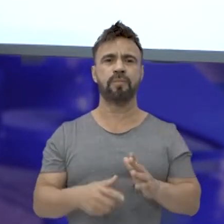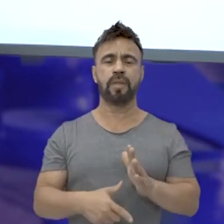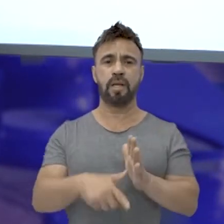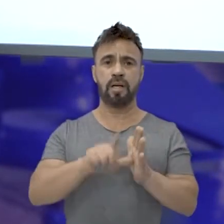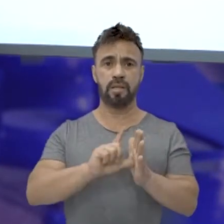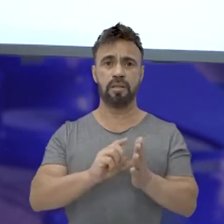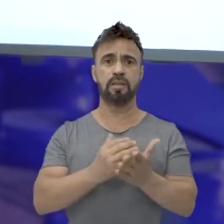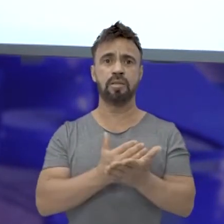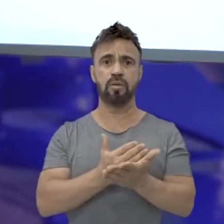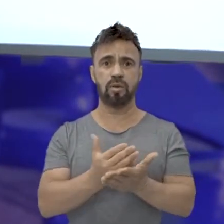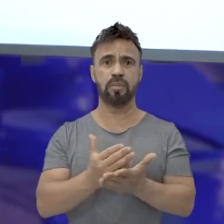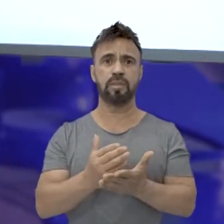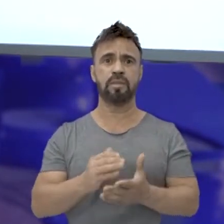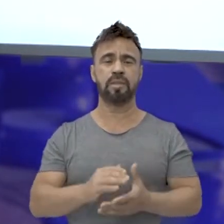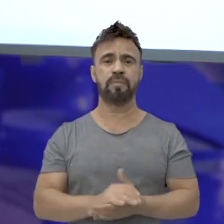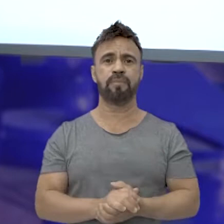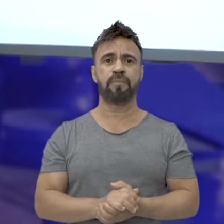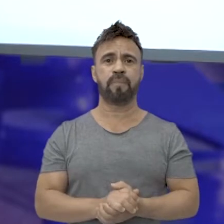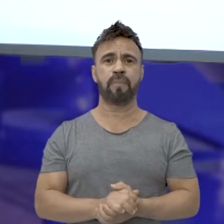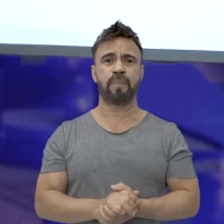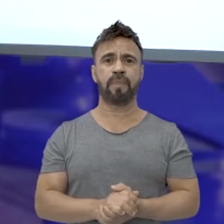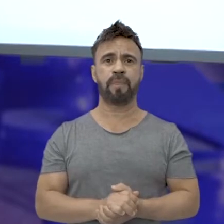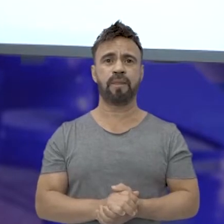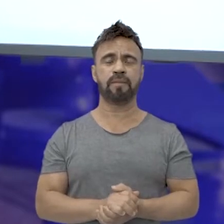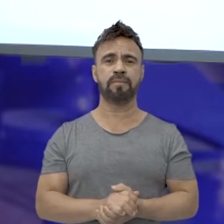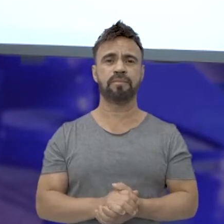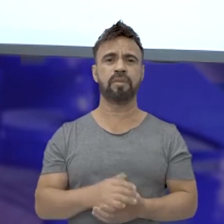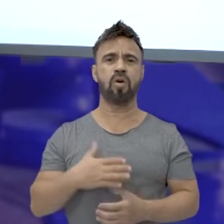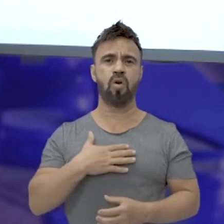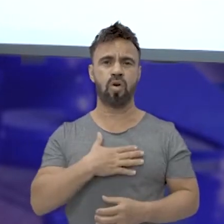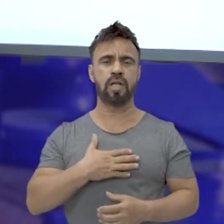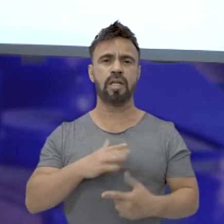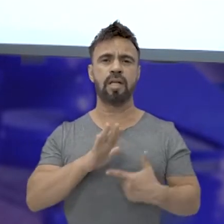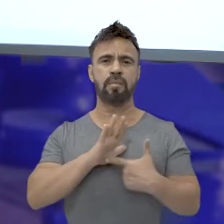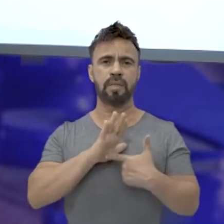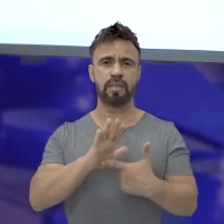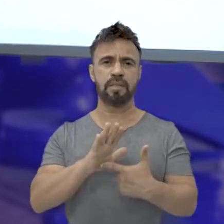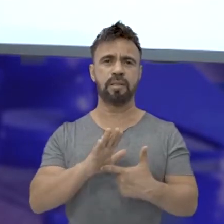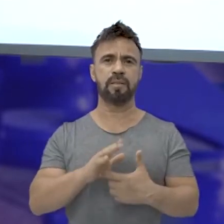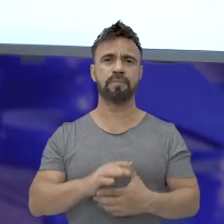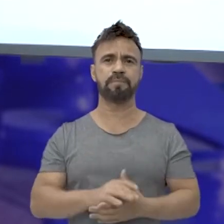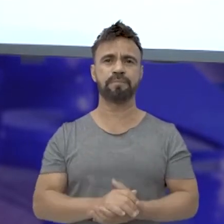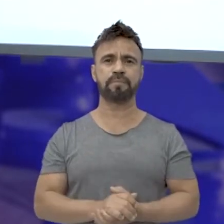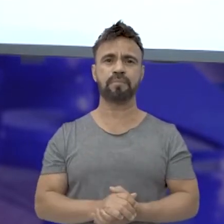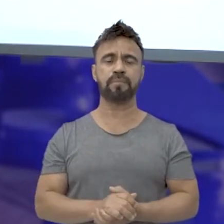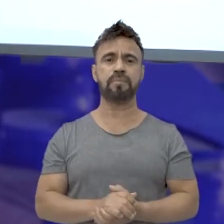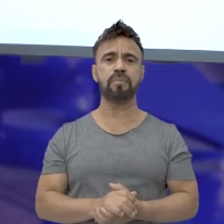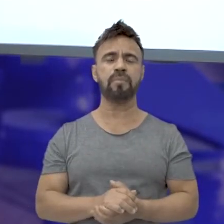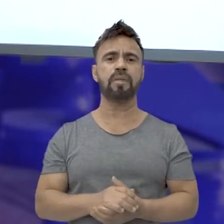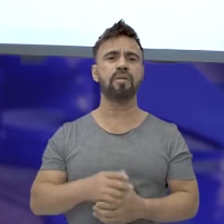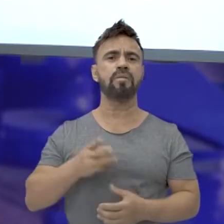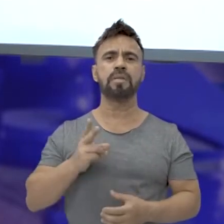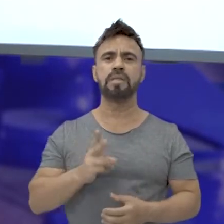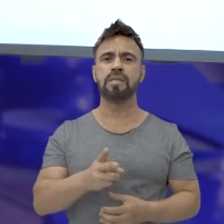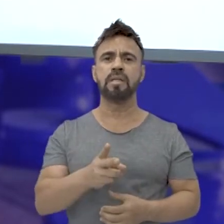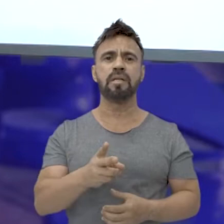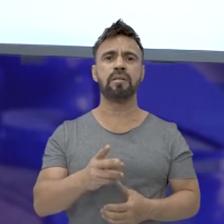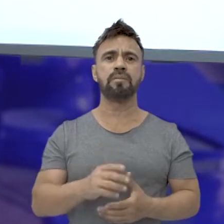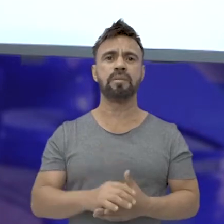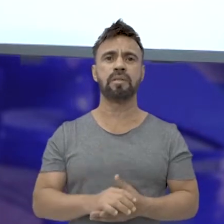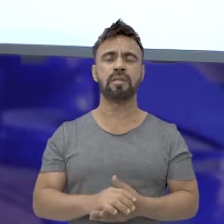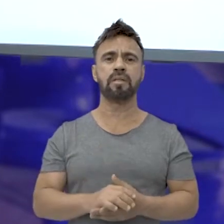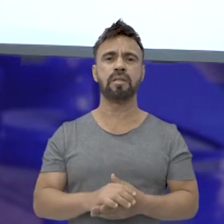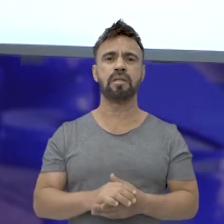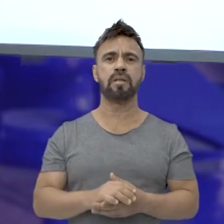gente iniciar a discussão do nosso tema, eu gostaria de apresentar aqui para vocês, como sempre, né, a gente faz,